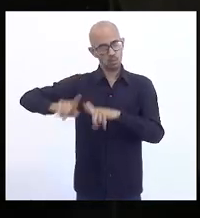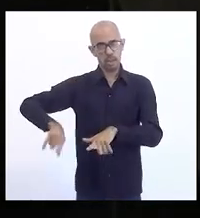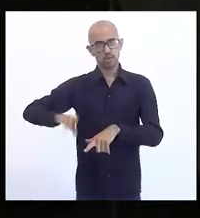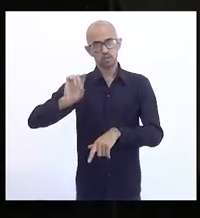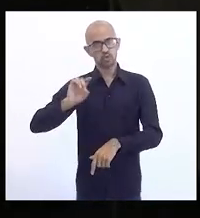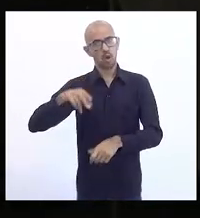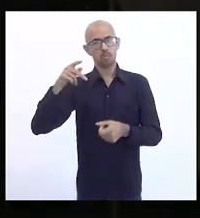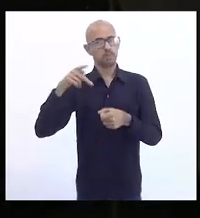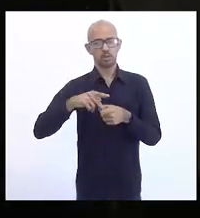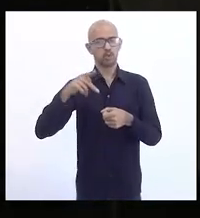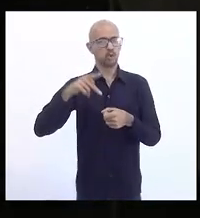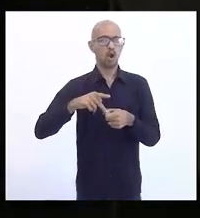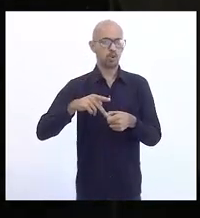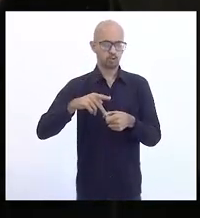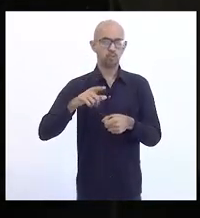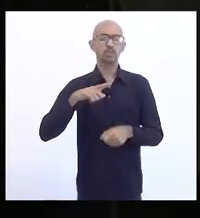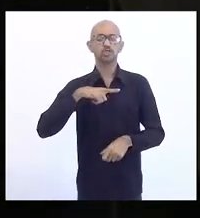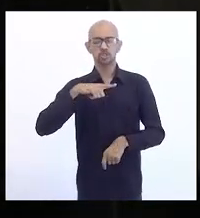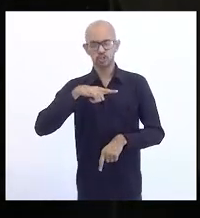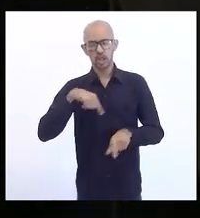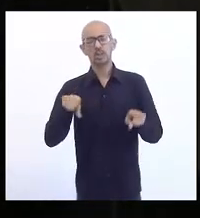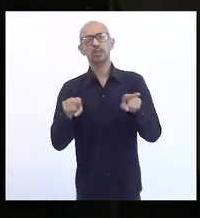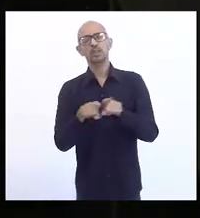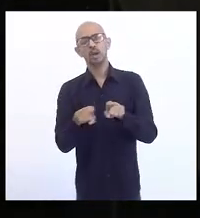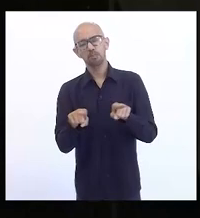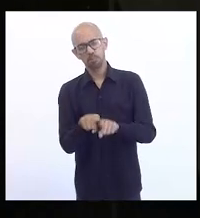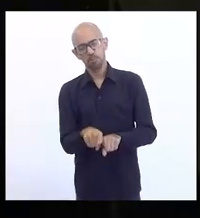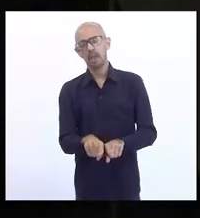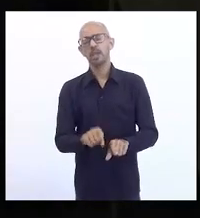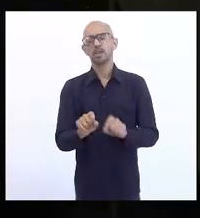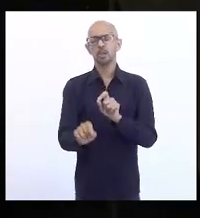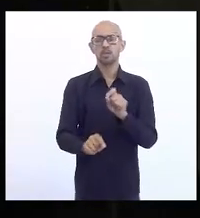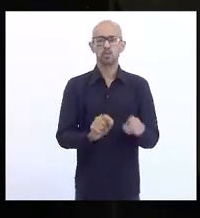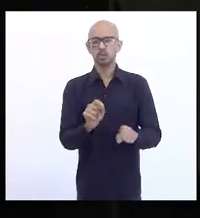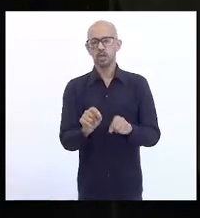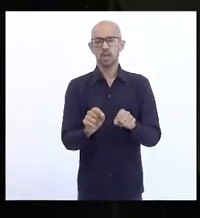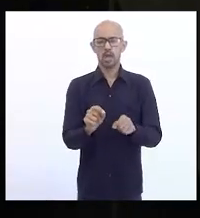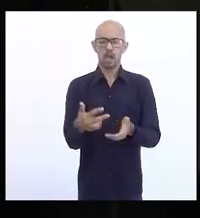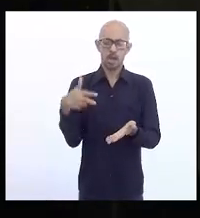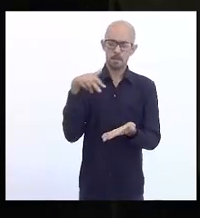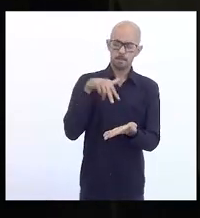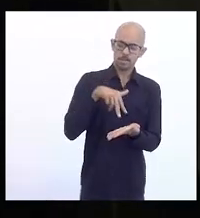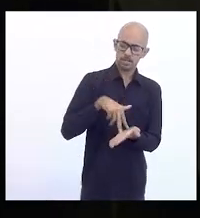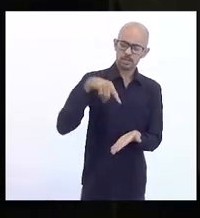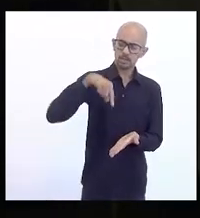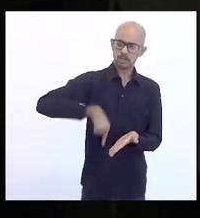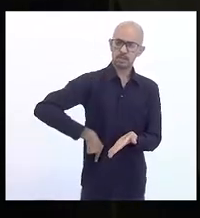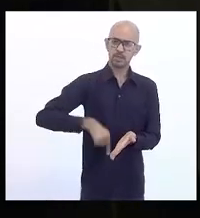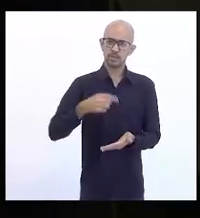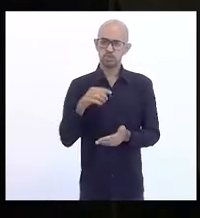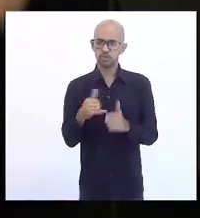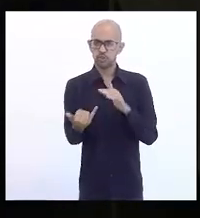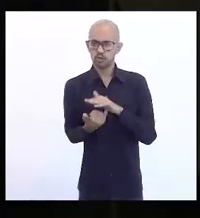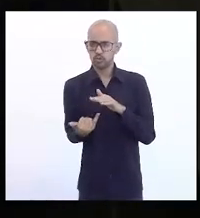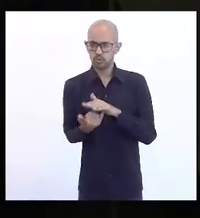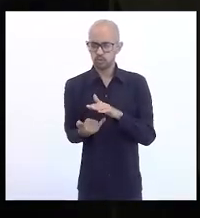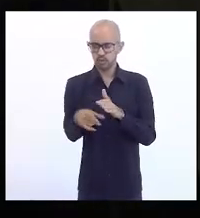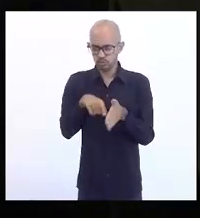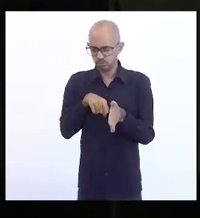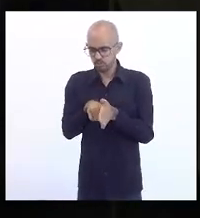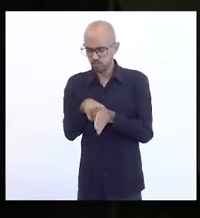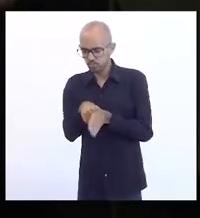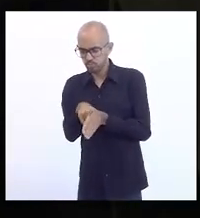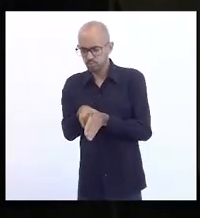o petróleo. Uma das nossas grandes vantagens competitivas é a presença de instituições de ciência, pesquisa, e pesquisadores,